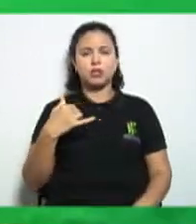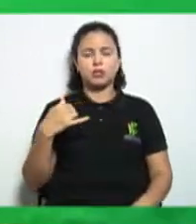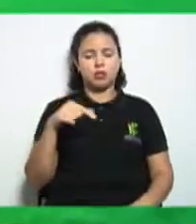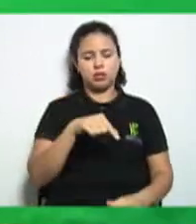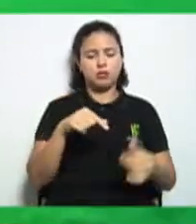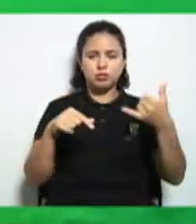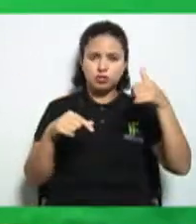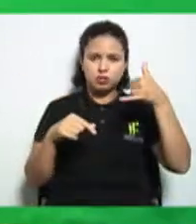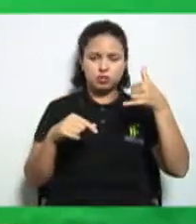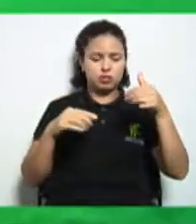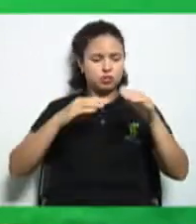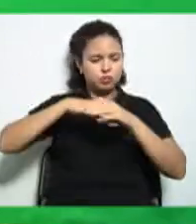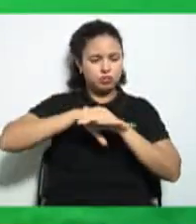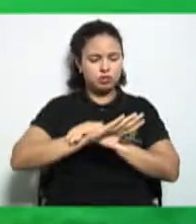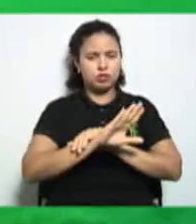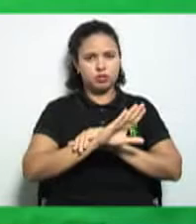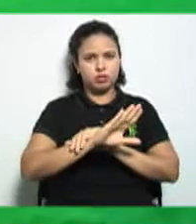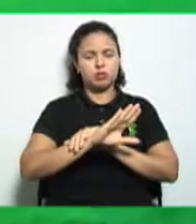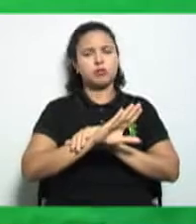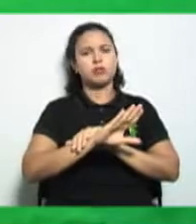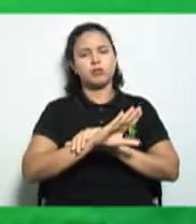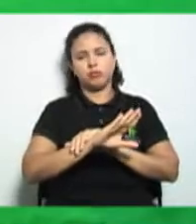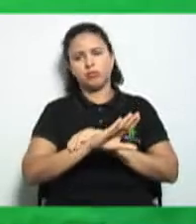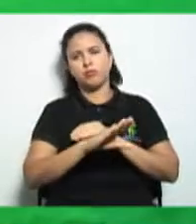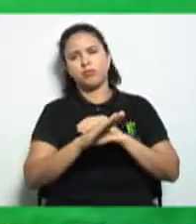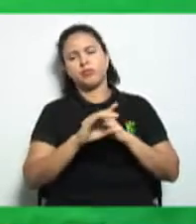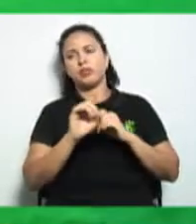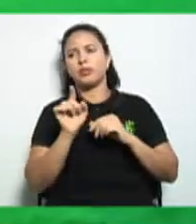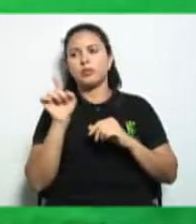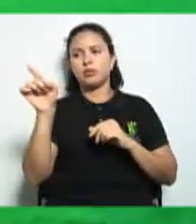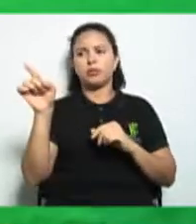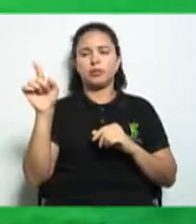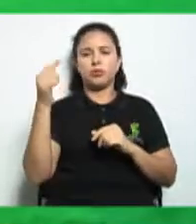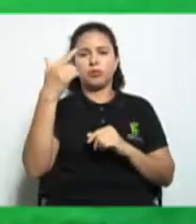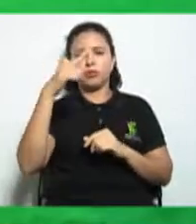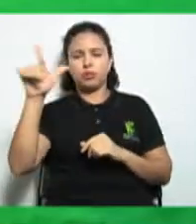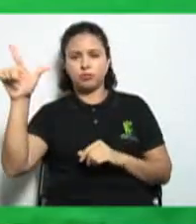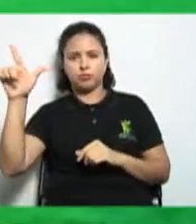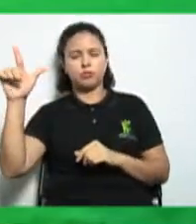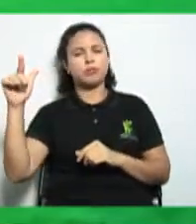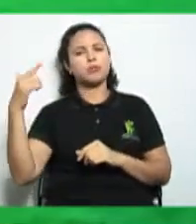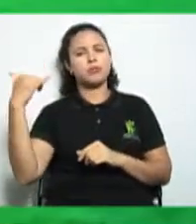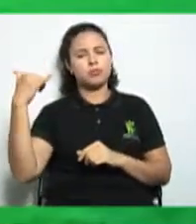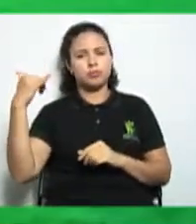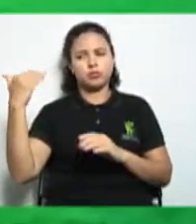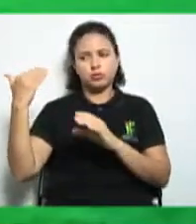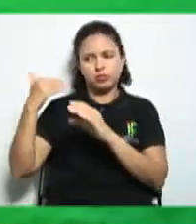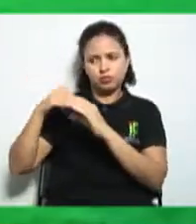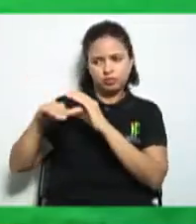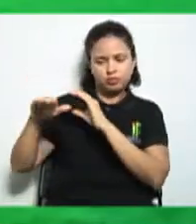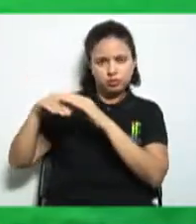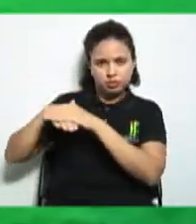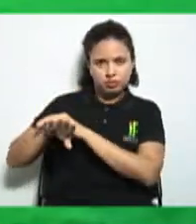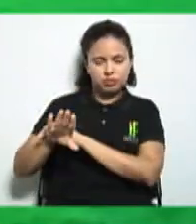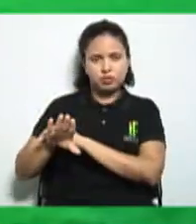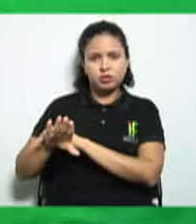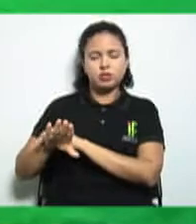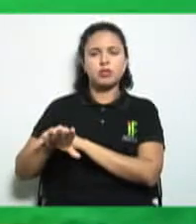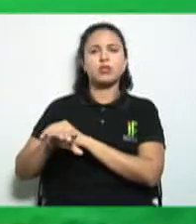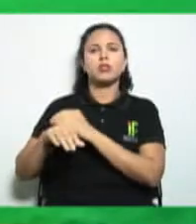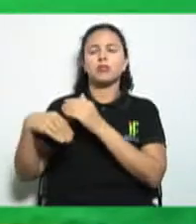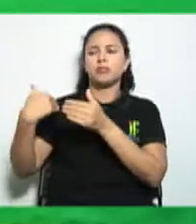ele guarda a mensagem como backup e o outro recebe e também guarda como backup. E essa disseminação, ele ia passar